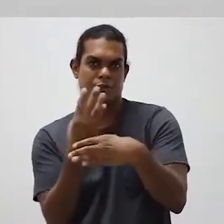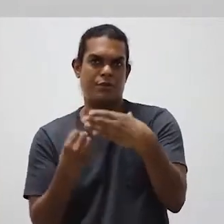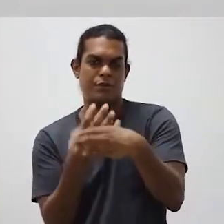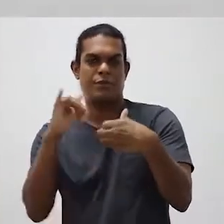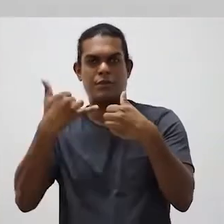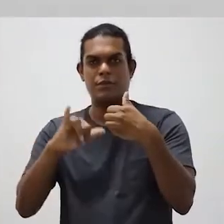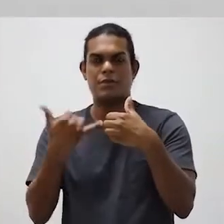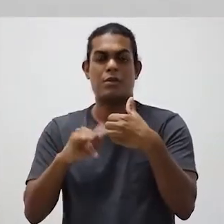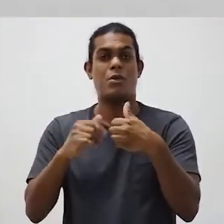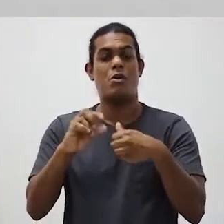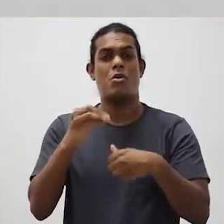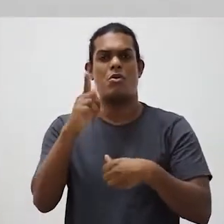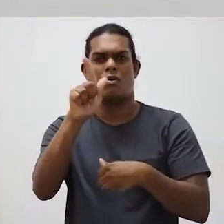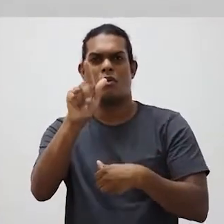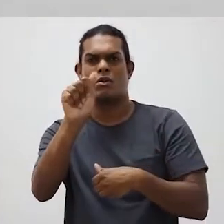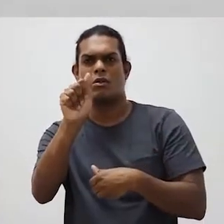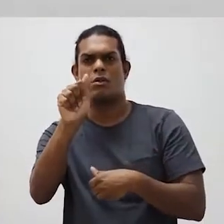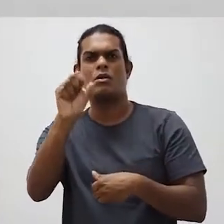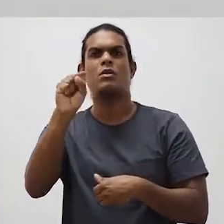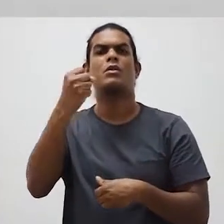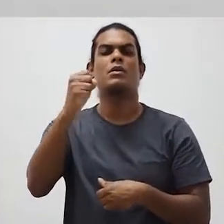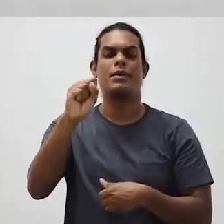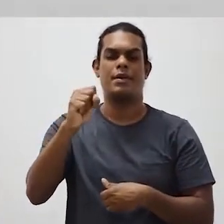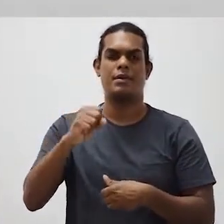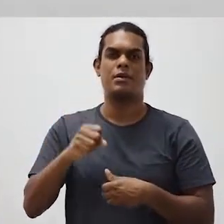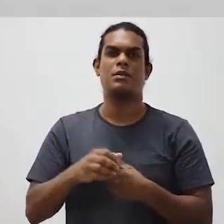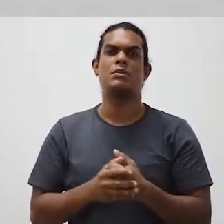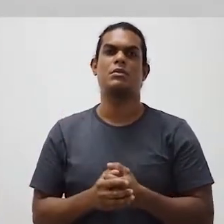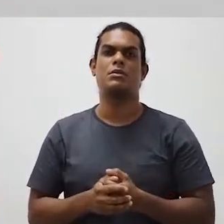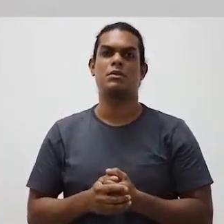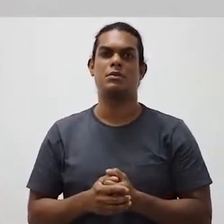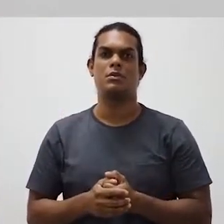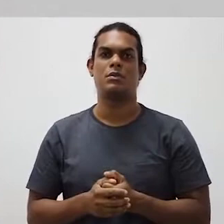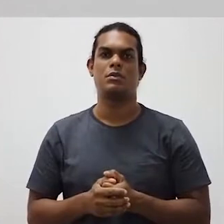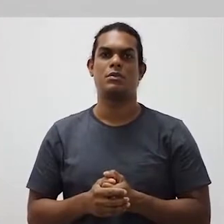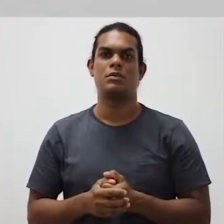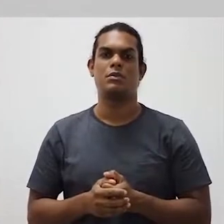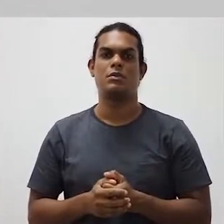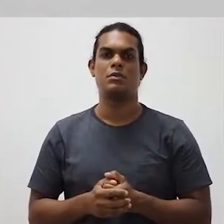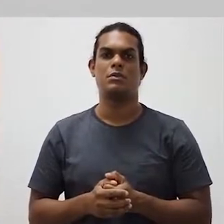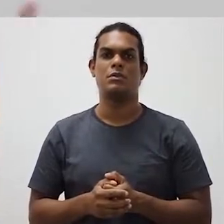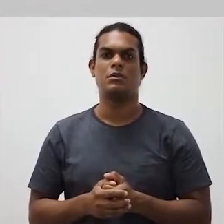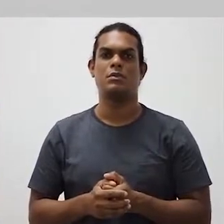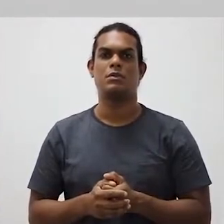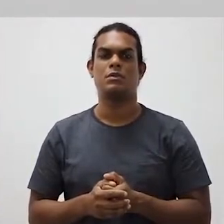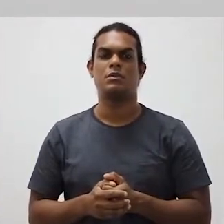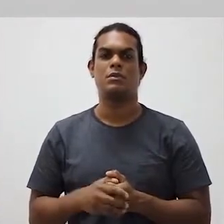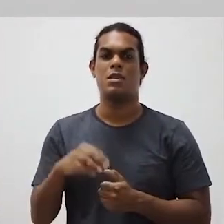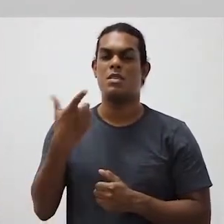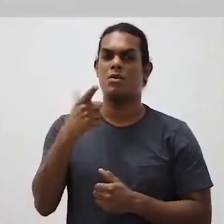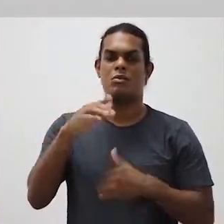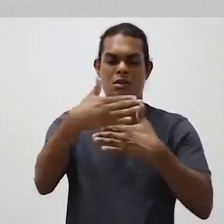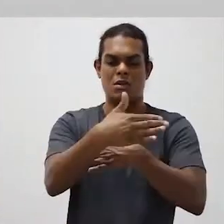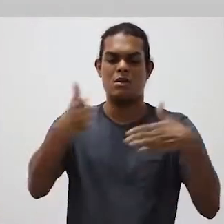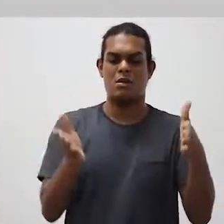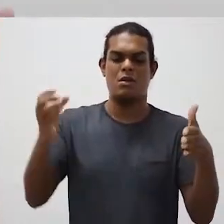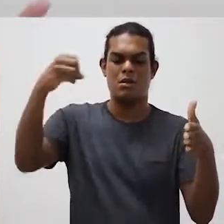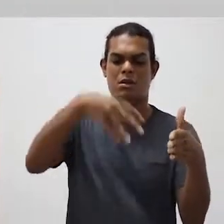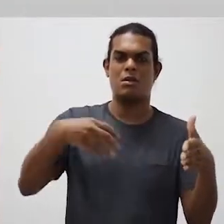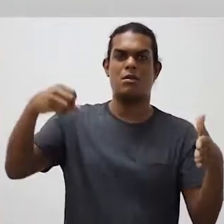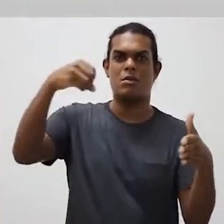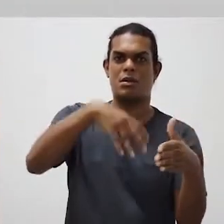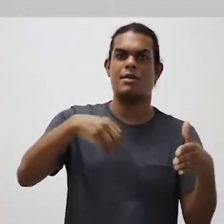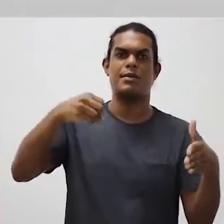natural veicular, ou mesmo de GLP, gás liquefeito de petróleo. Isso são chamados granéis, porque eu não tenho como embalar esse tipo de produto. No